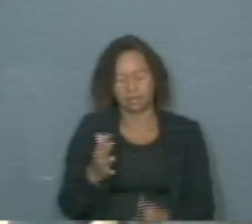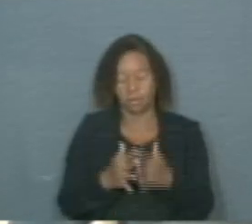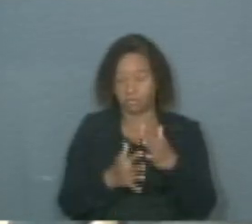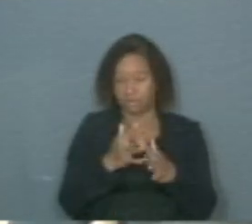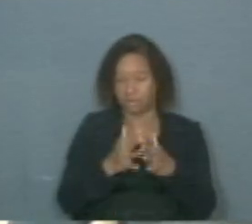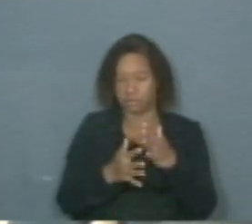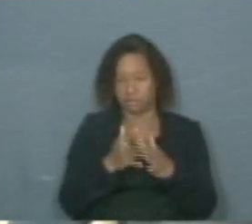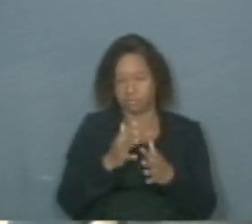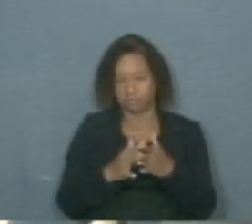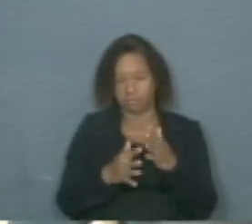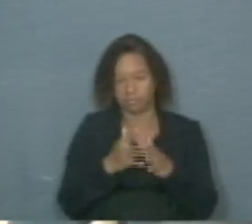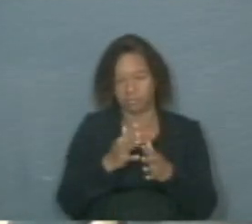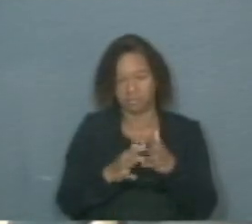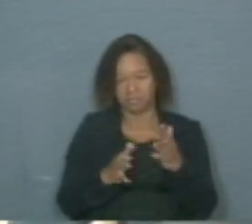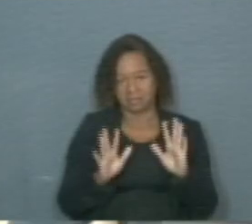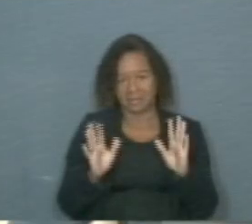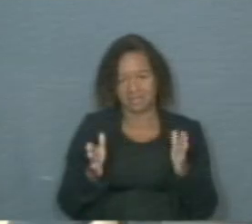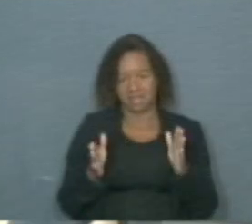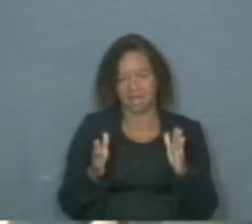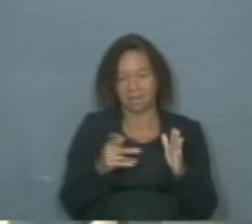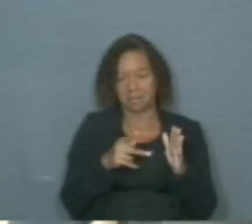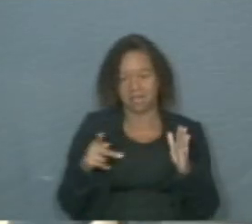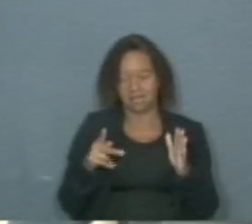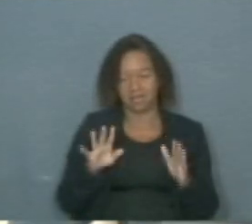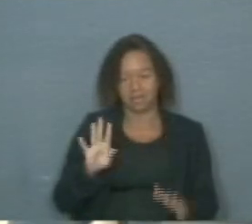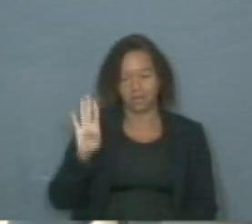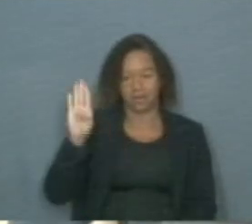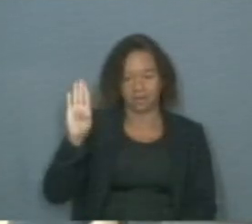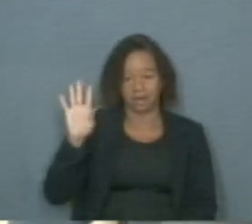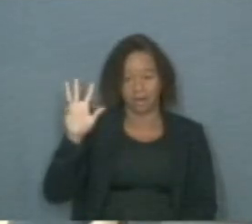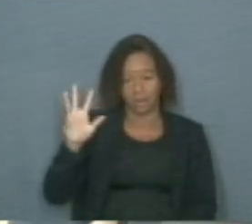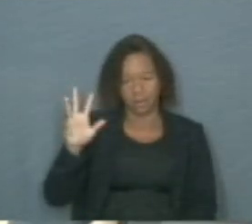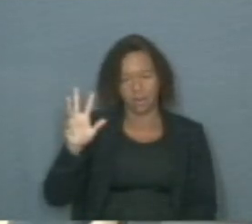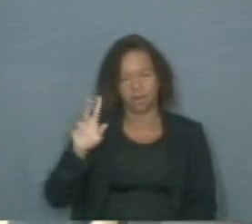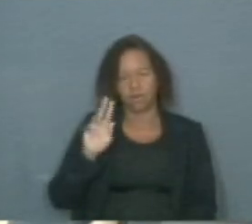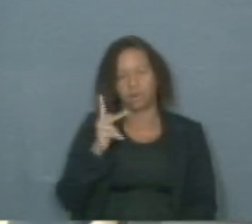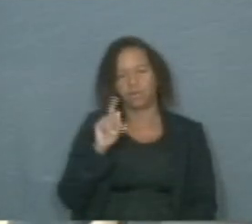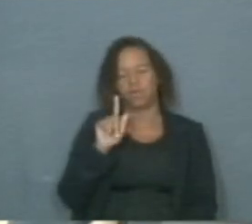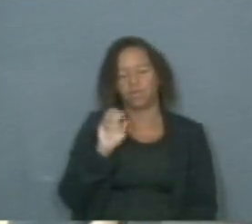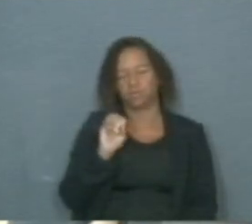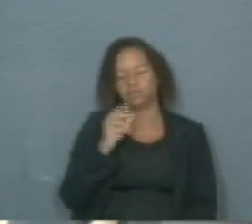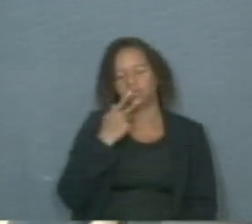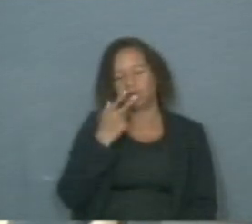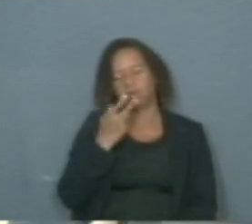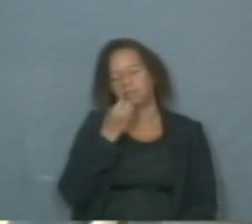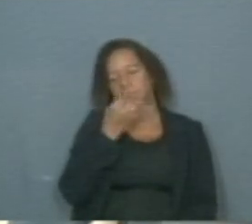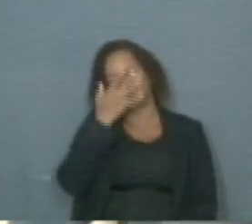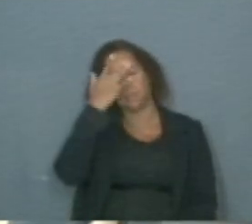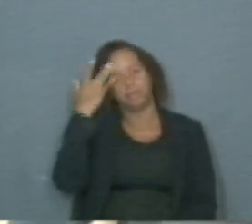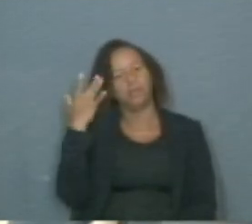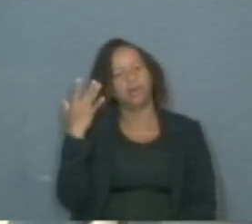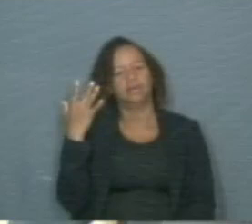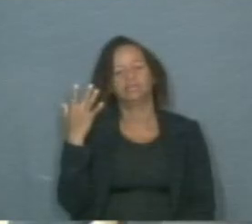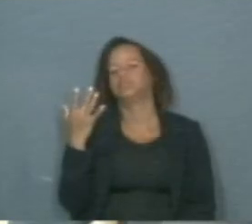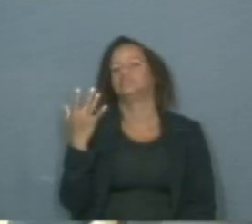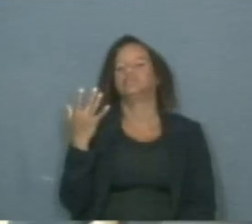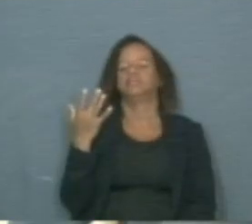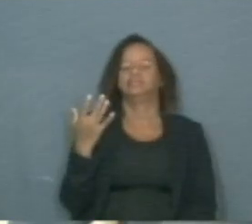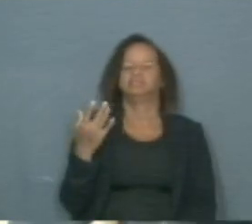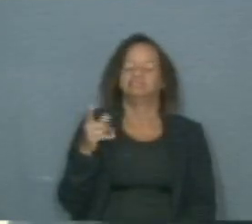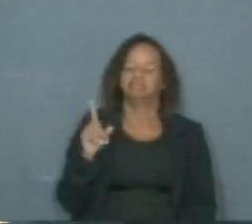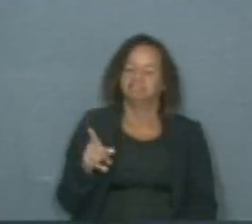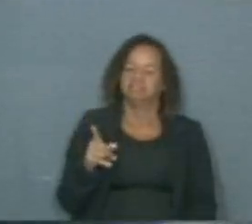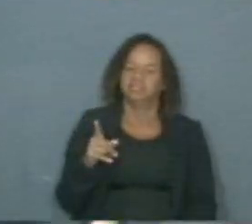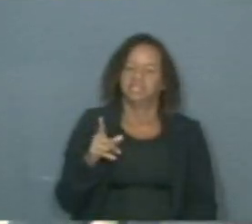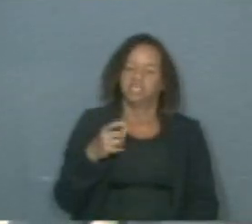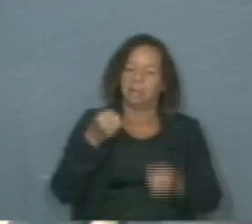confundiu, já que o seu presidente Lula falava que Hugo Chávez era um cara gente boa, que